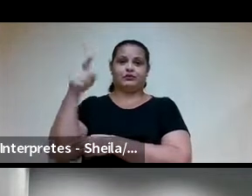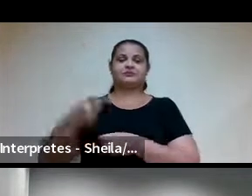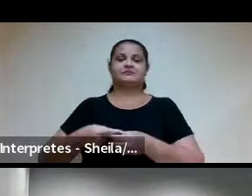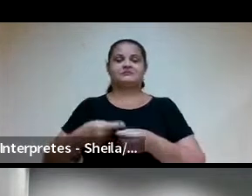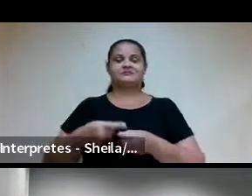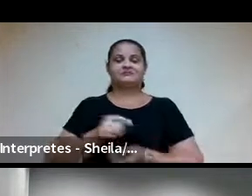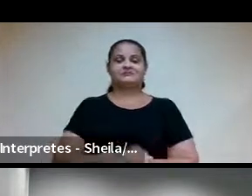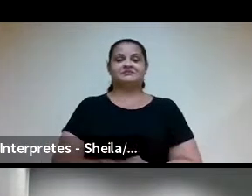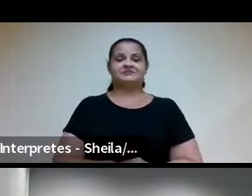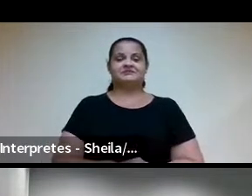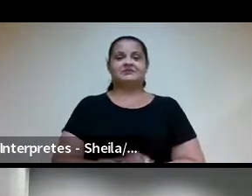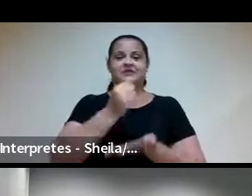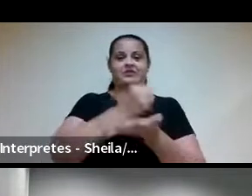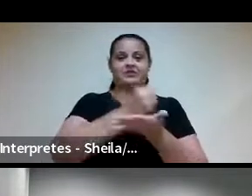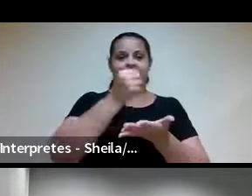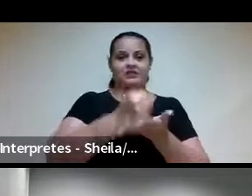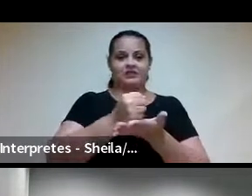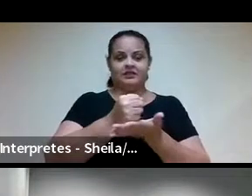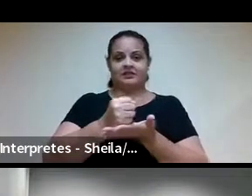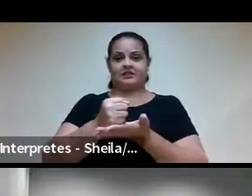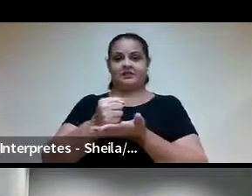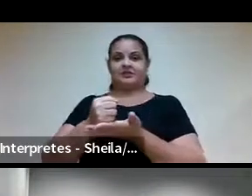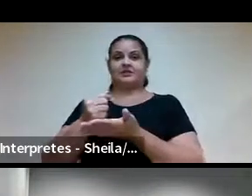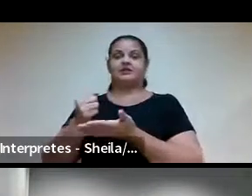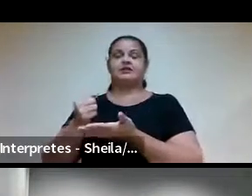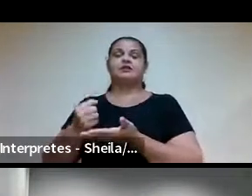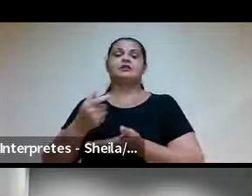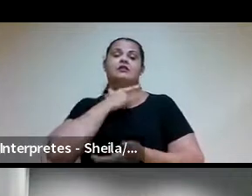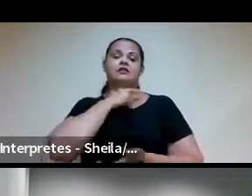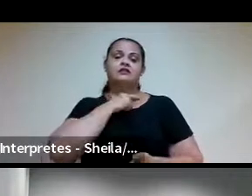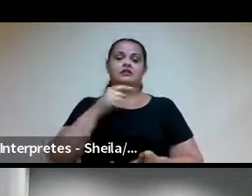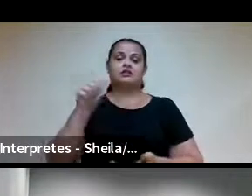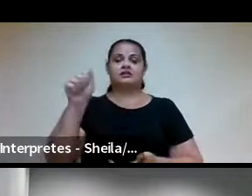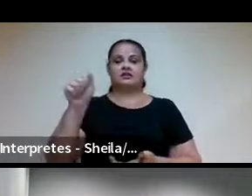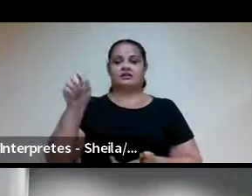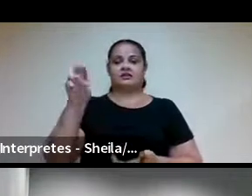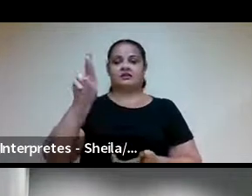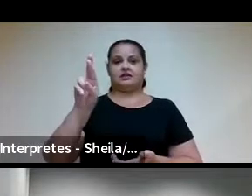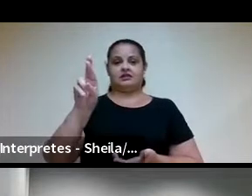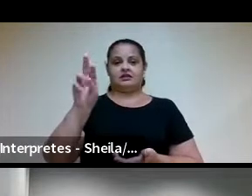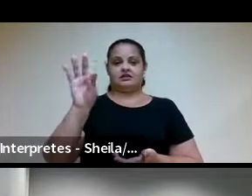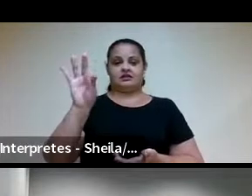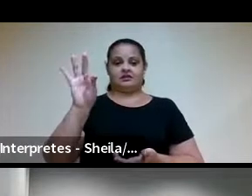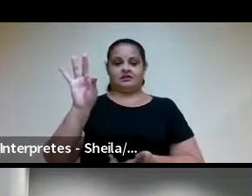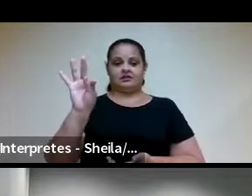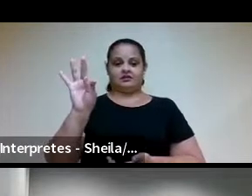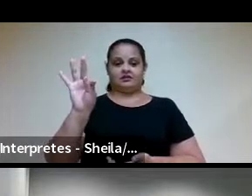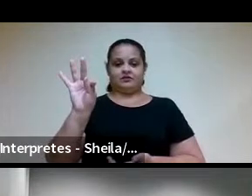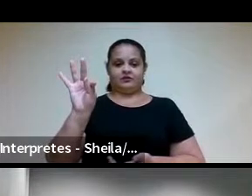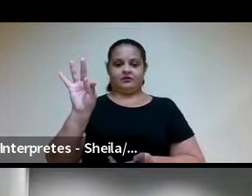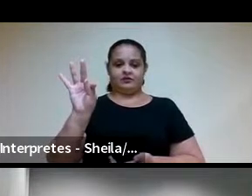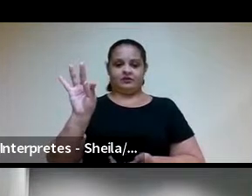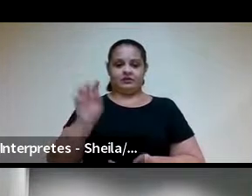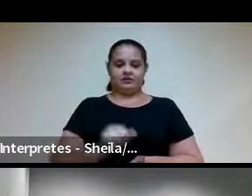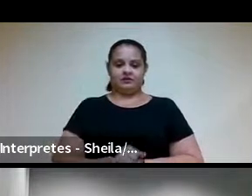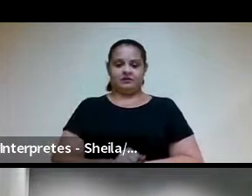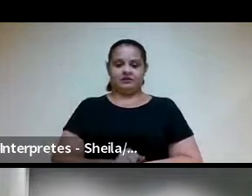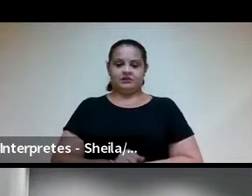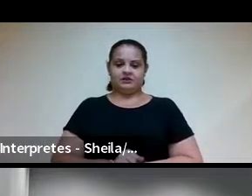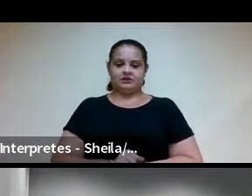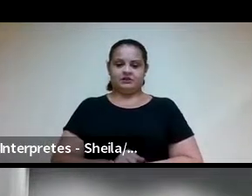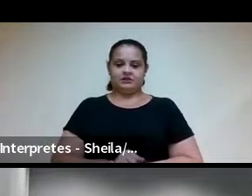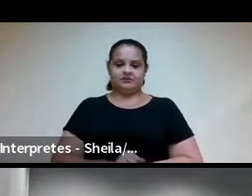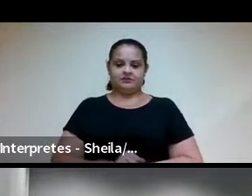de candidatura de Arthur Henrique da Fonseca Teixeira para concorrer ao cargo de prefeito de Guamaré, Rio Grande do Norte, nas eleições